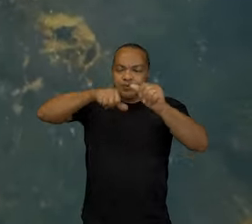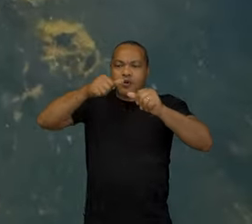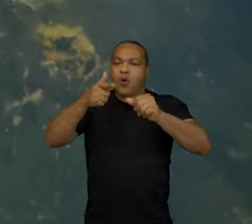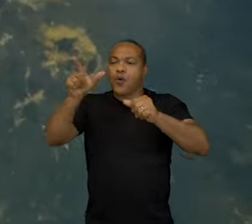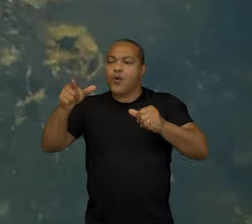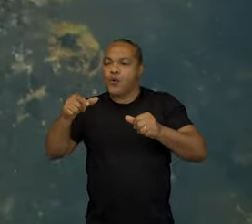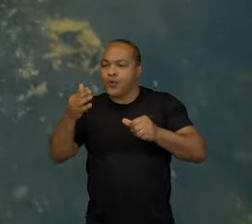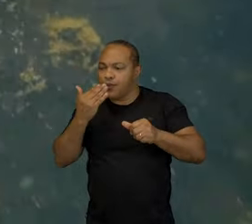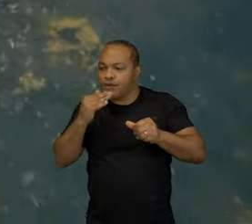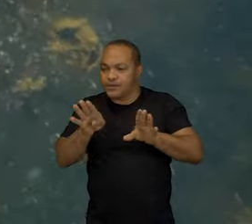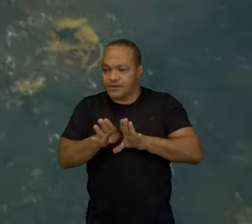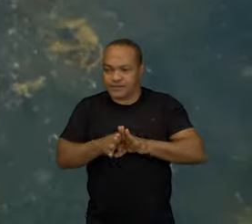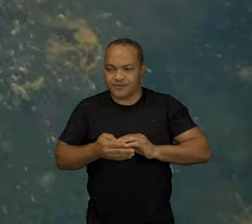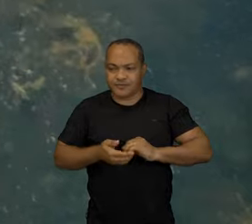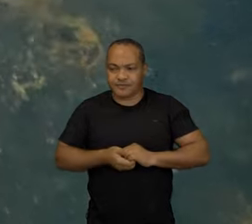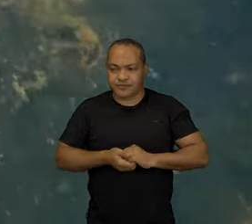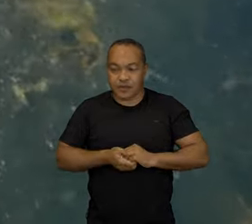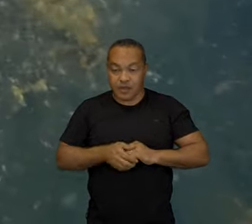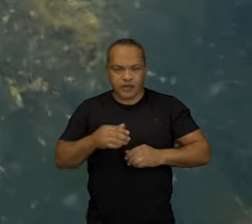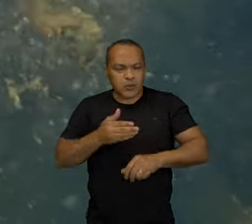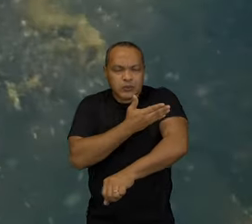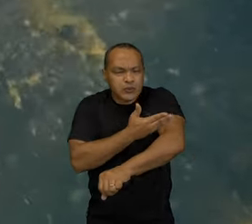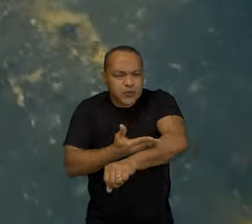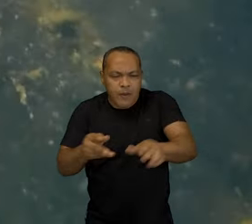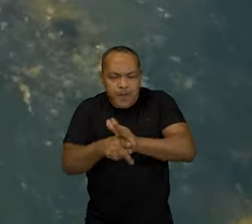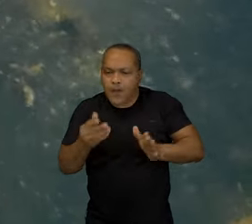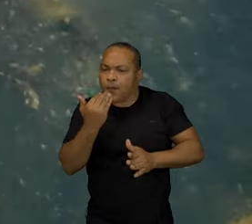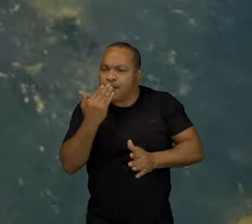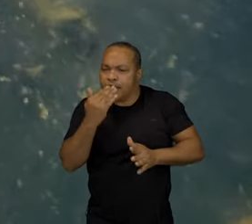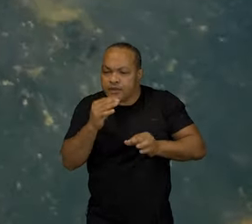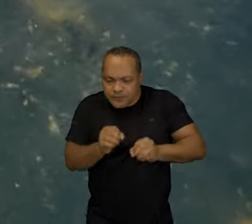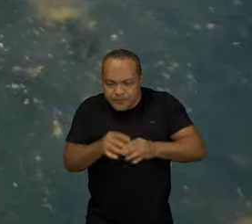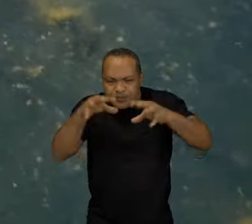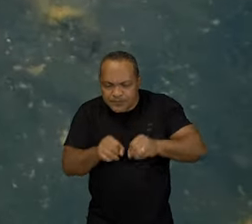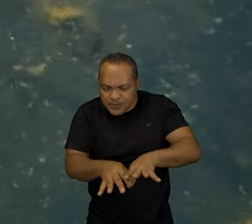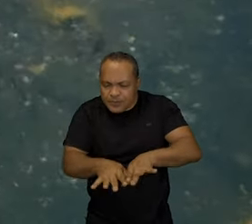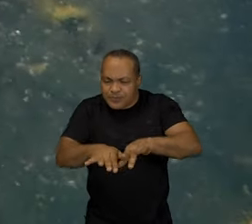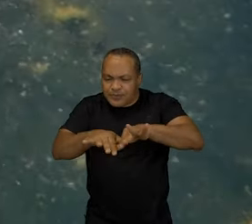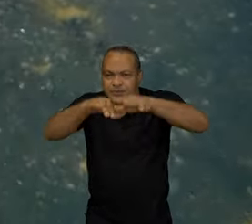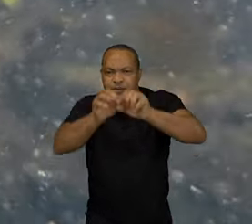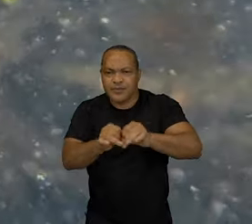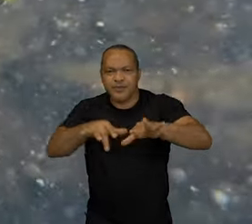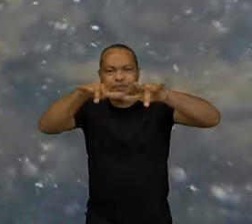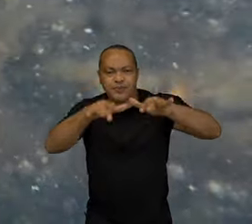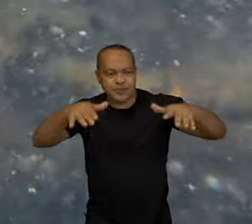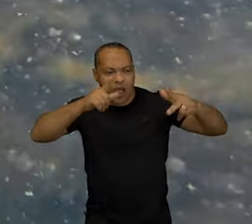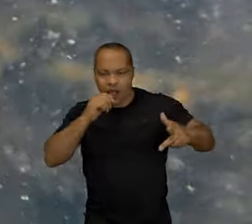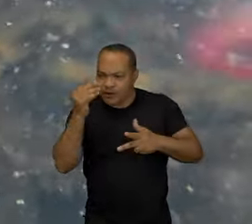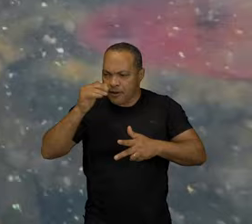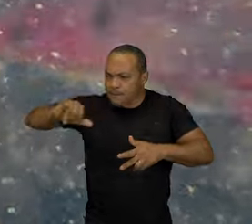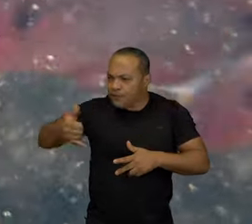cadeia alimentar. Esse hábito alimentar levanta partículas de alimentos na água, que